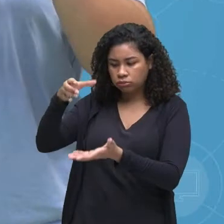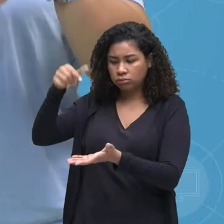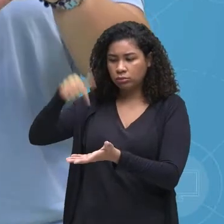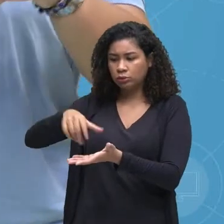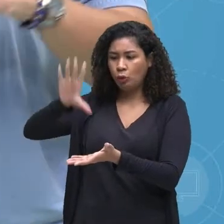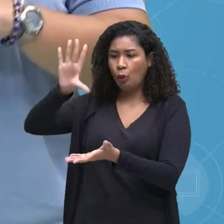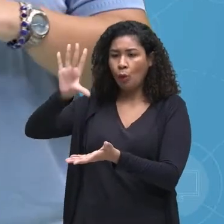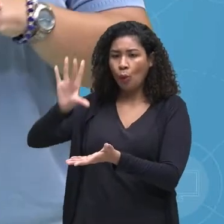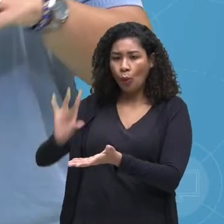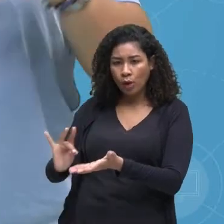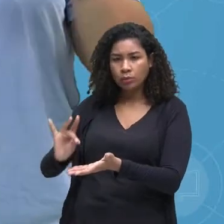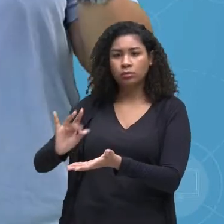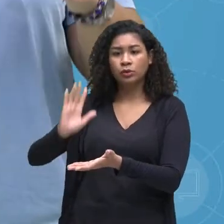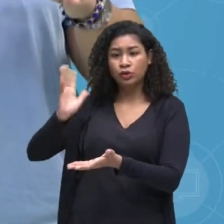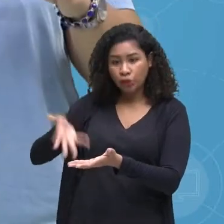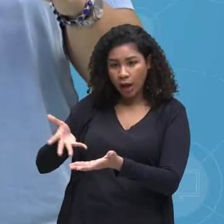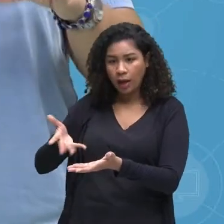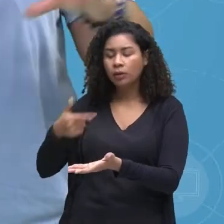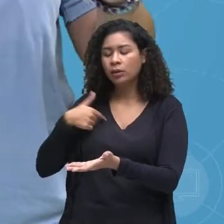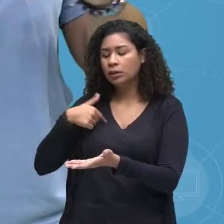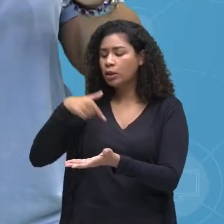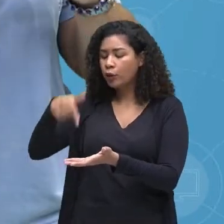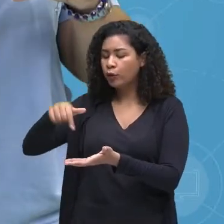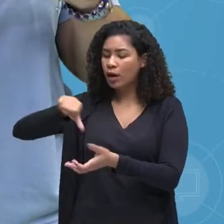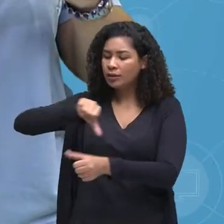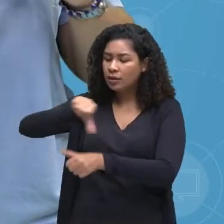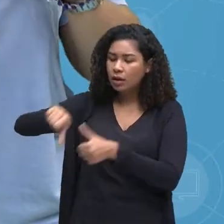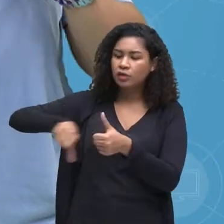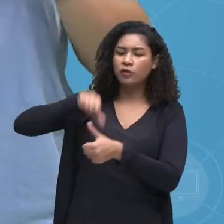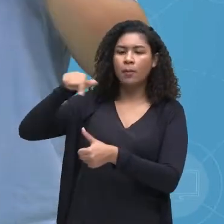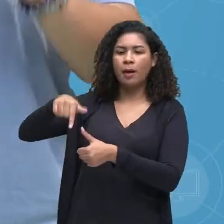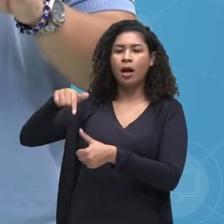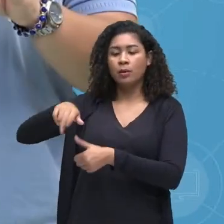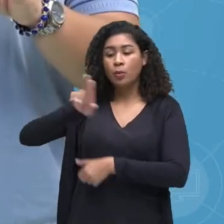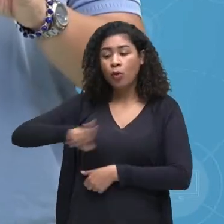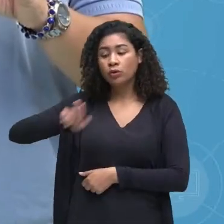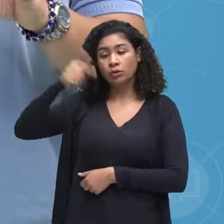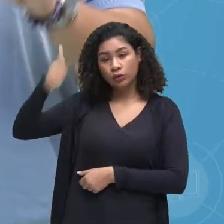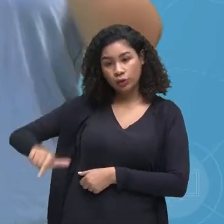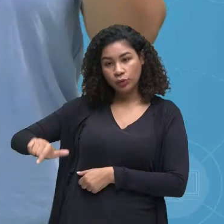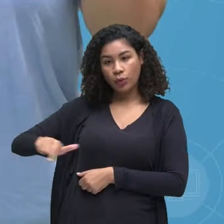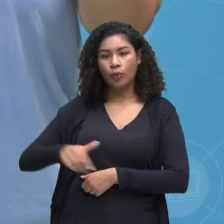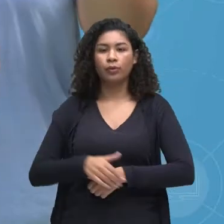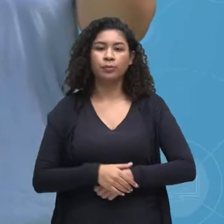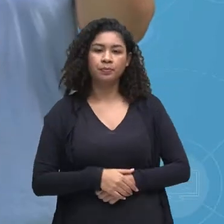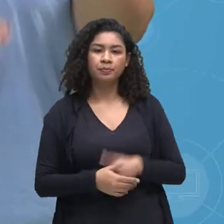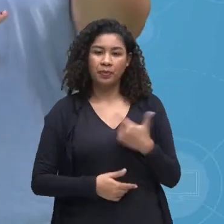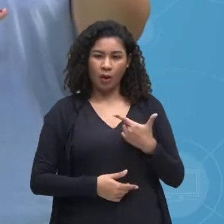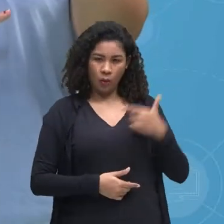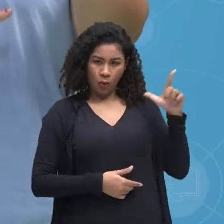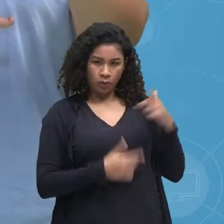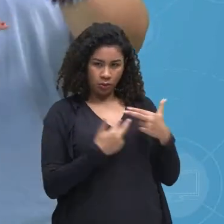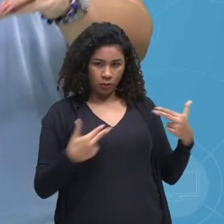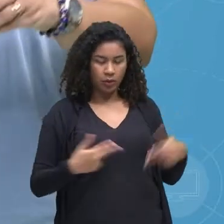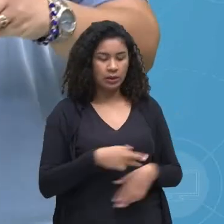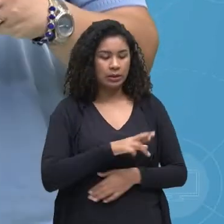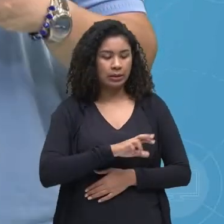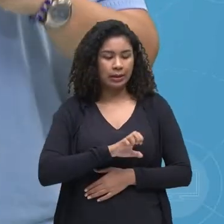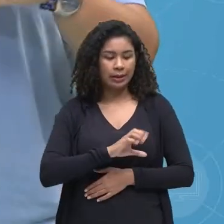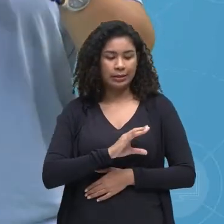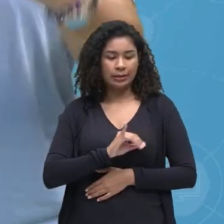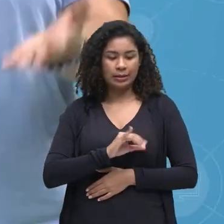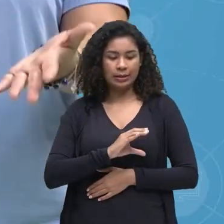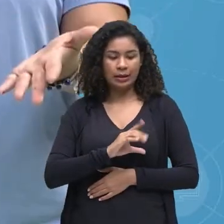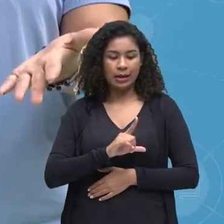em uma pá, vou transformar em outra coisa. Então, você reutilizou. A reciclagem é quando você pega essa mesma garrafa PET